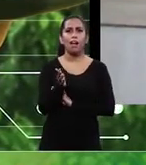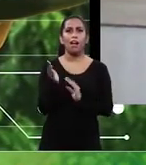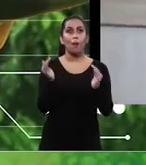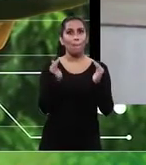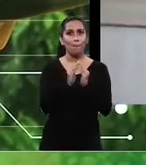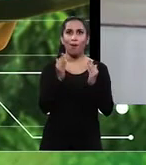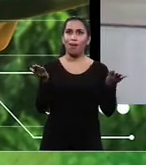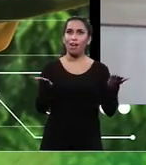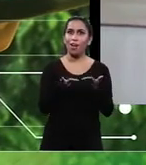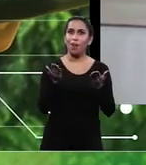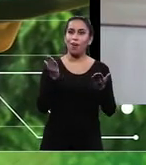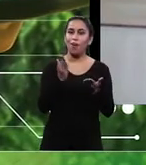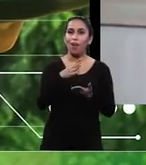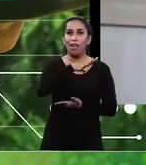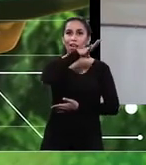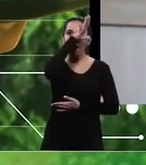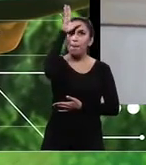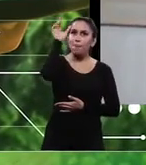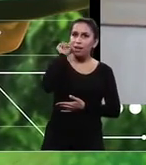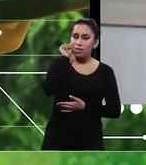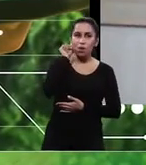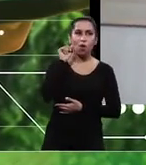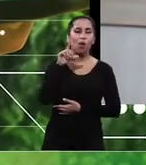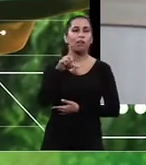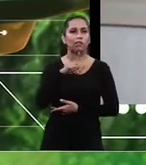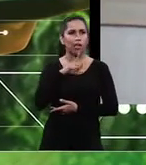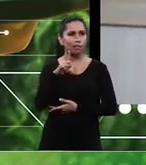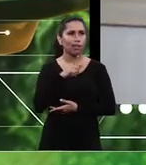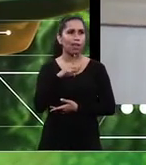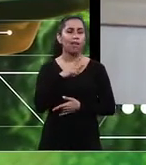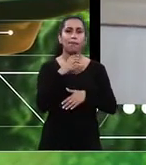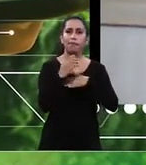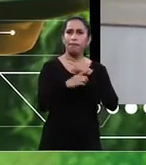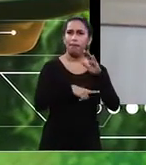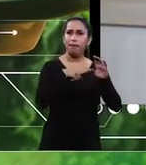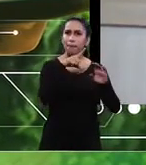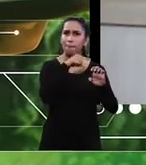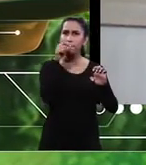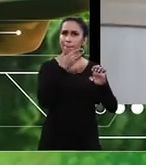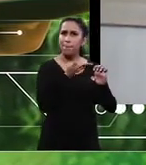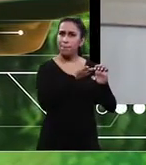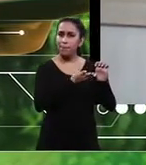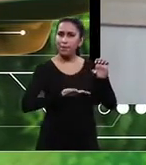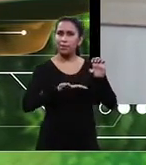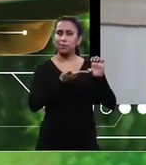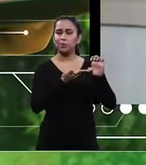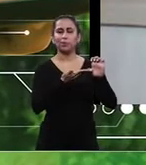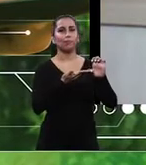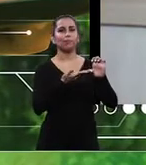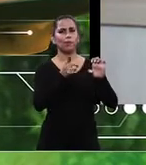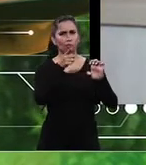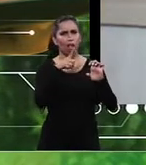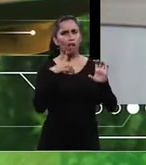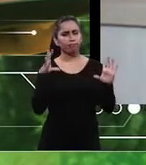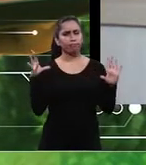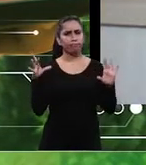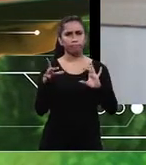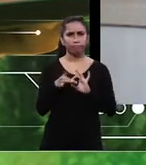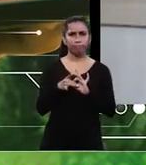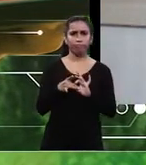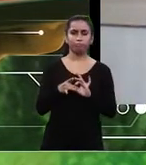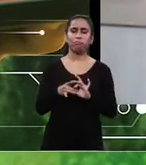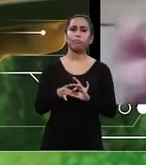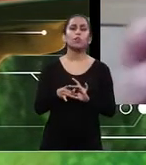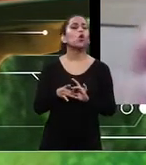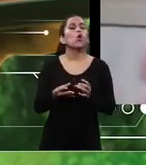tem investimentos e certamente vai ampliar e enfim, está ligado diretamente aí.